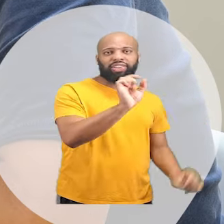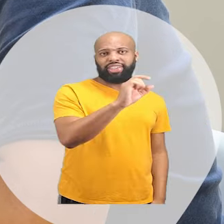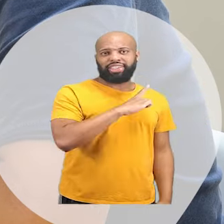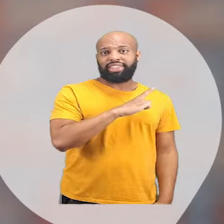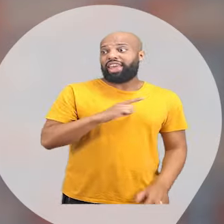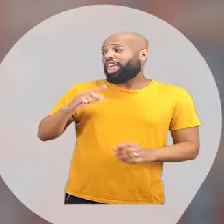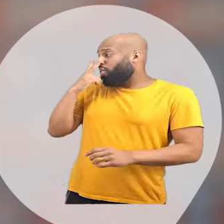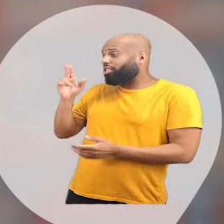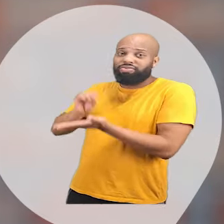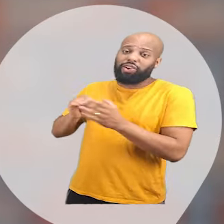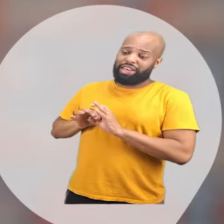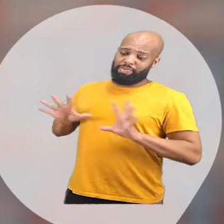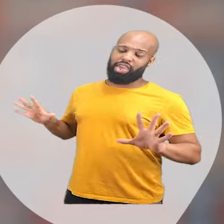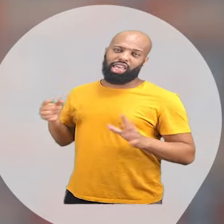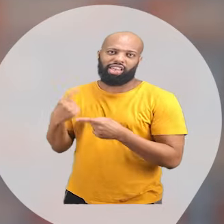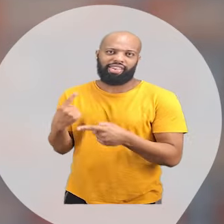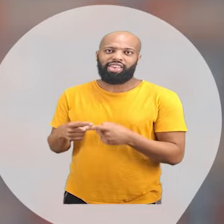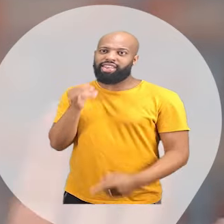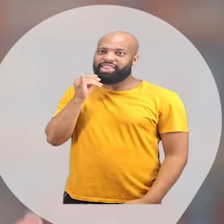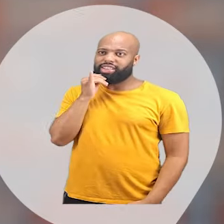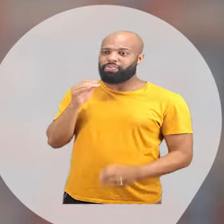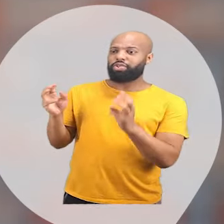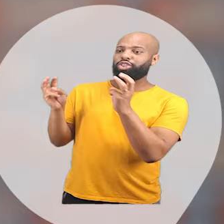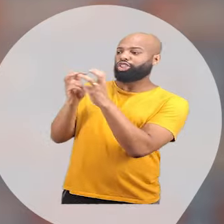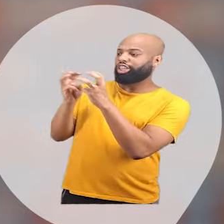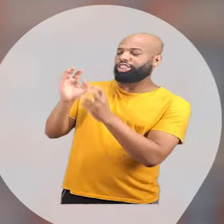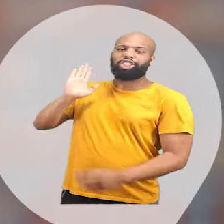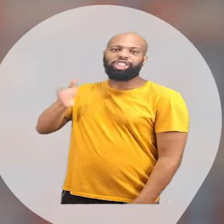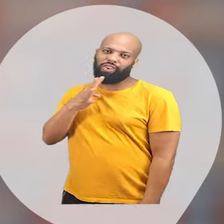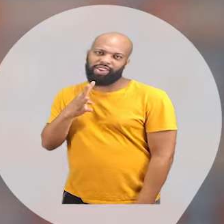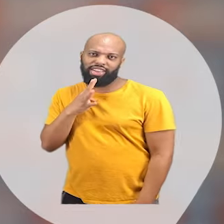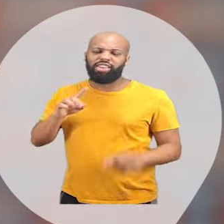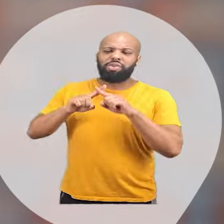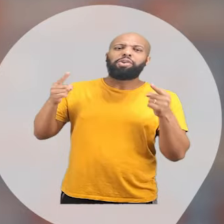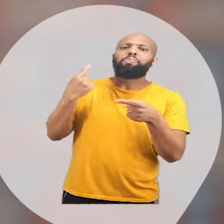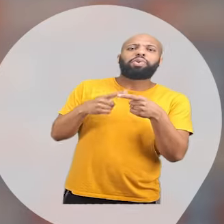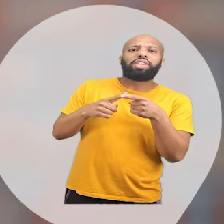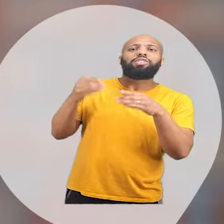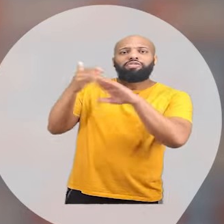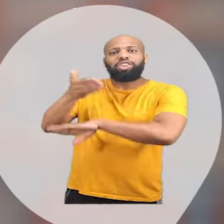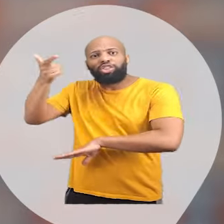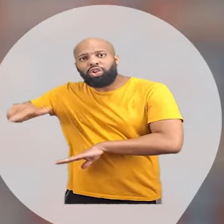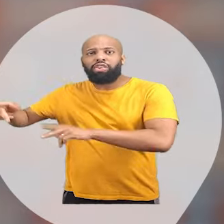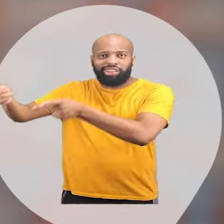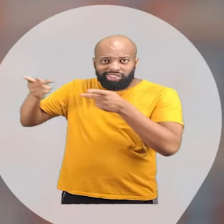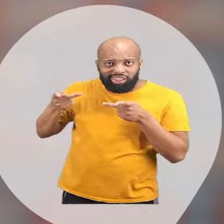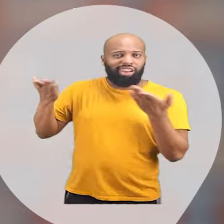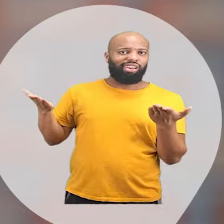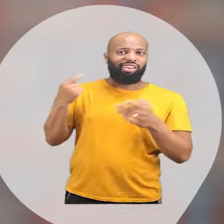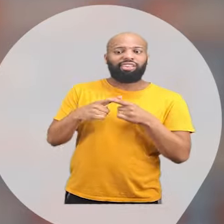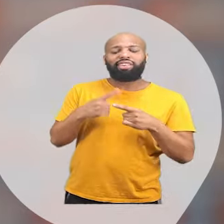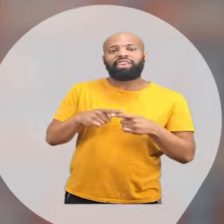mesmo né não se permite eu acho Ai tipo Ai beleza por exemplo o Jardim Botânico eu já conheço Mas por que que você não vai lá de novo visitar